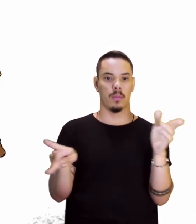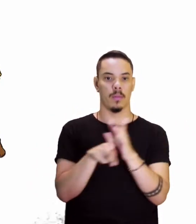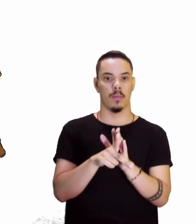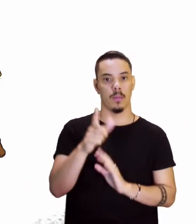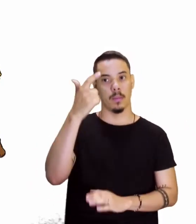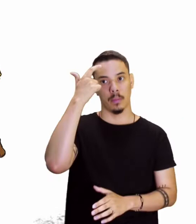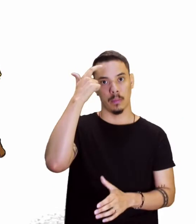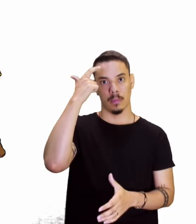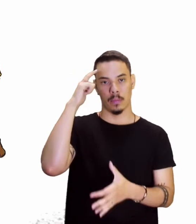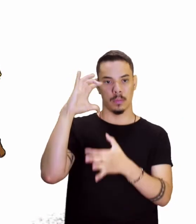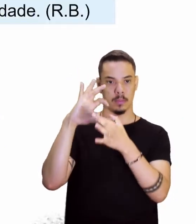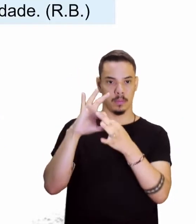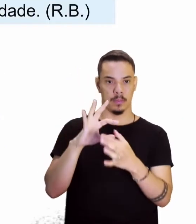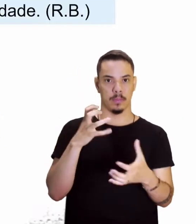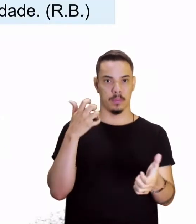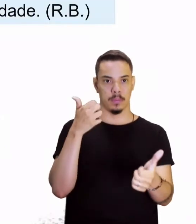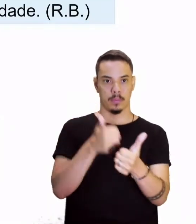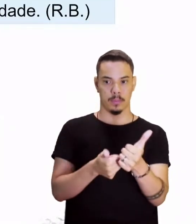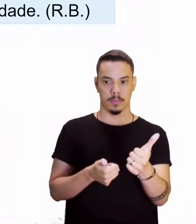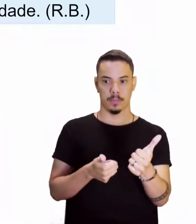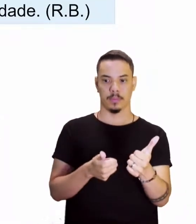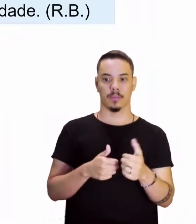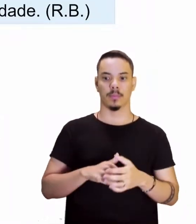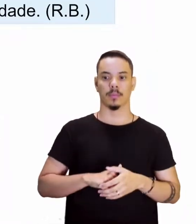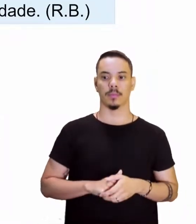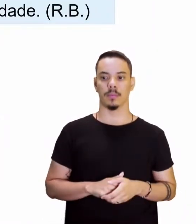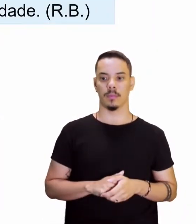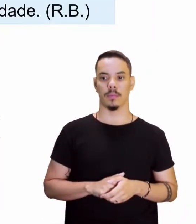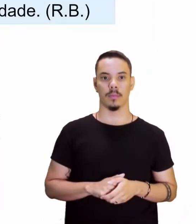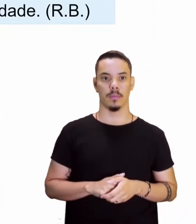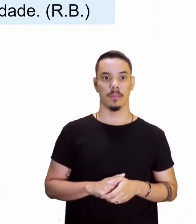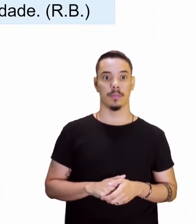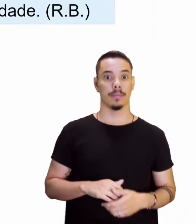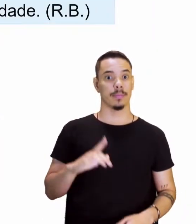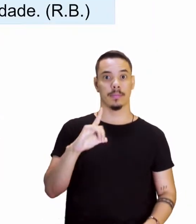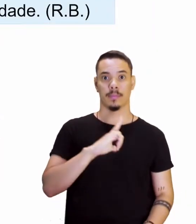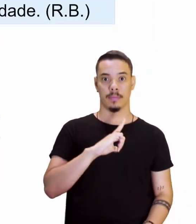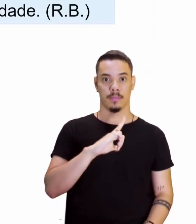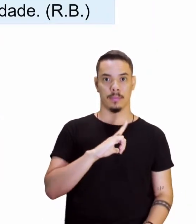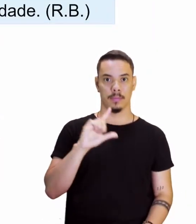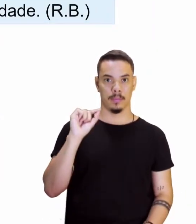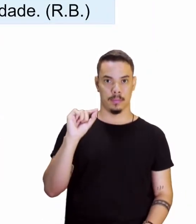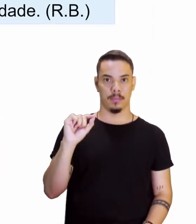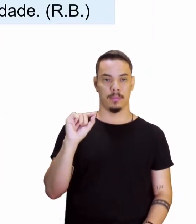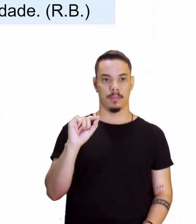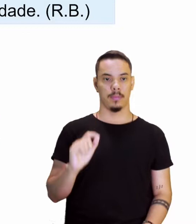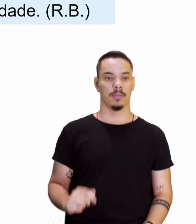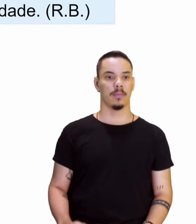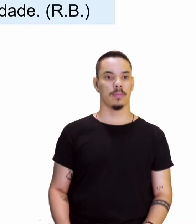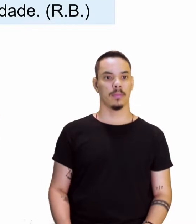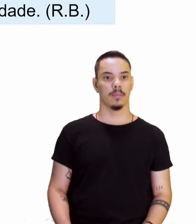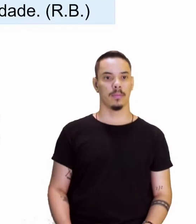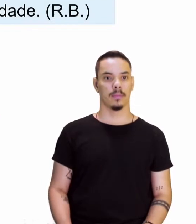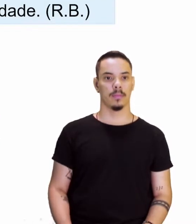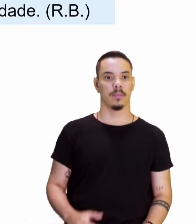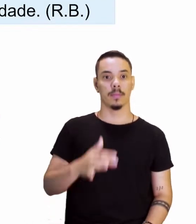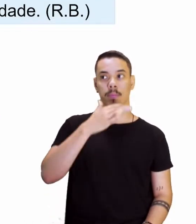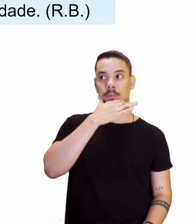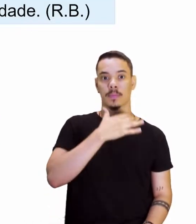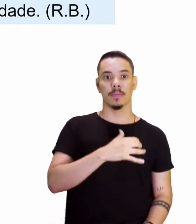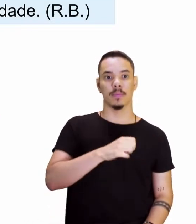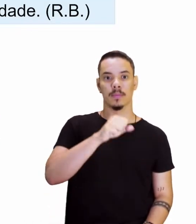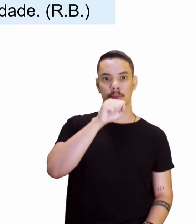pensamento. Vamos lá. Aqui temos o seguinte, né? Ó, os pais